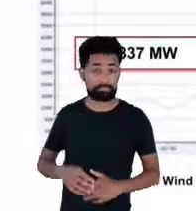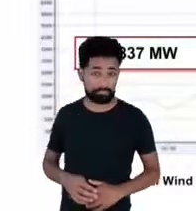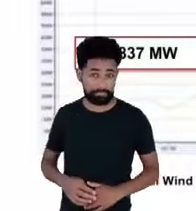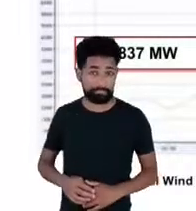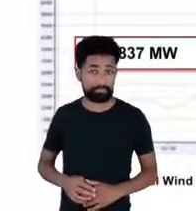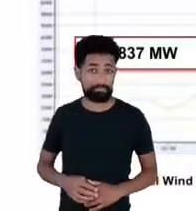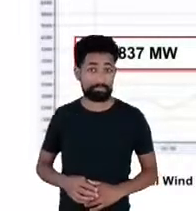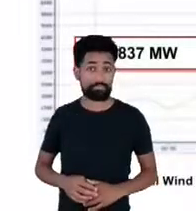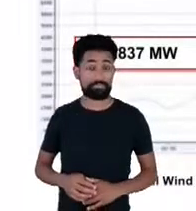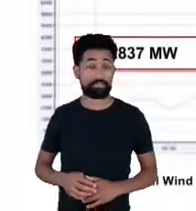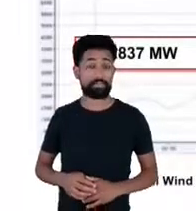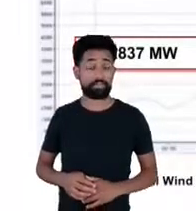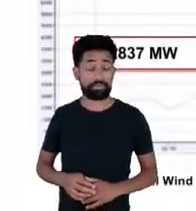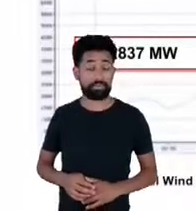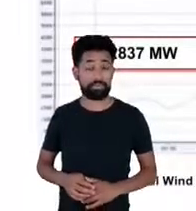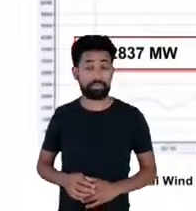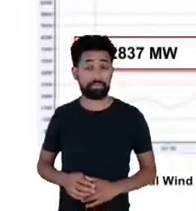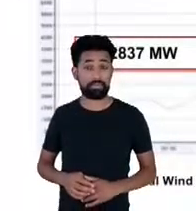mudando